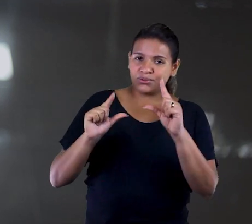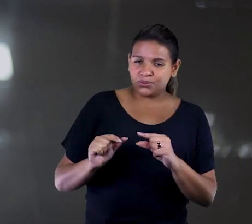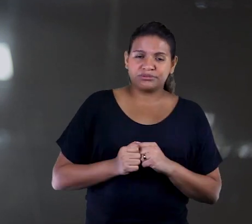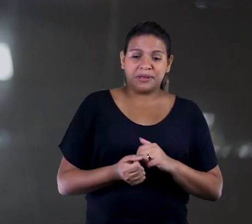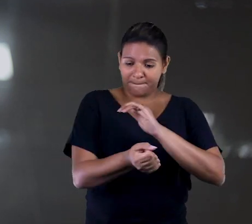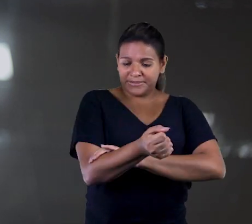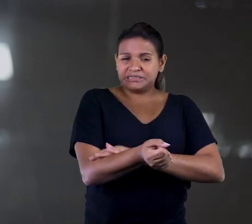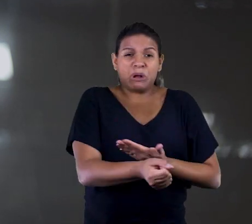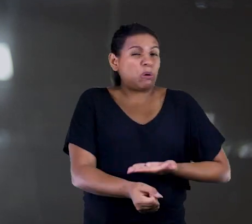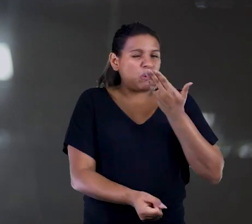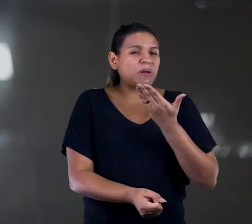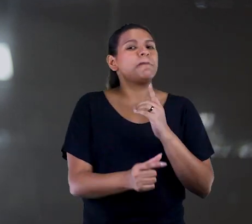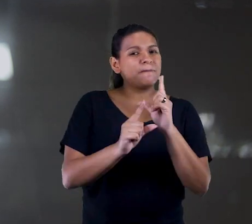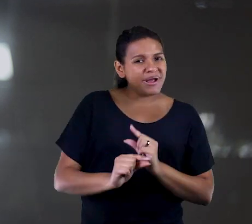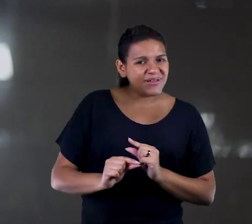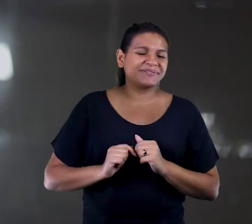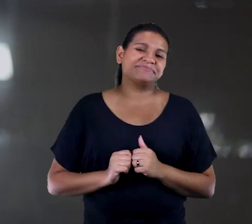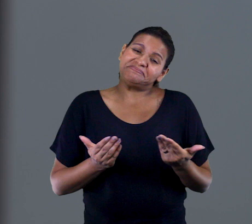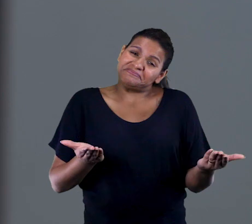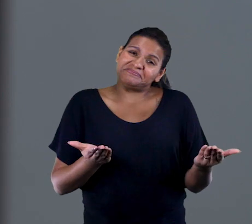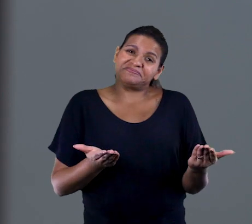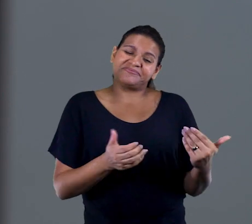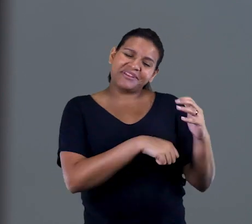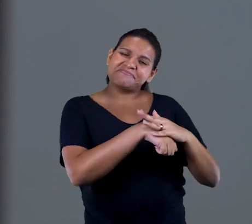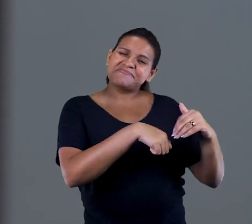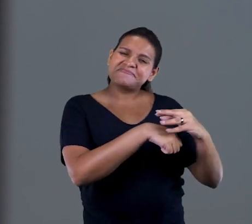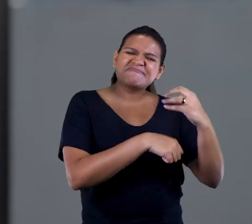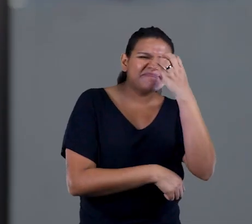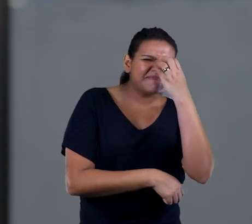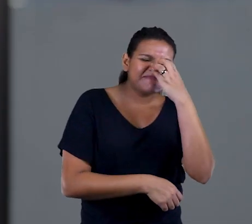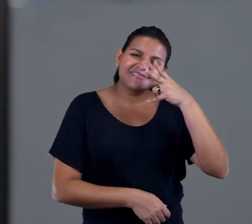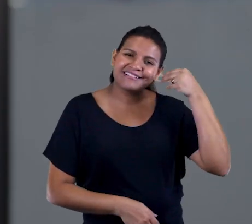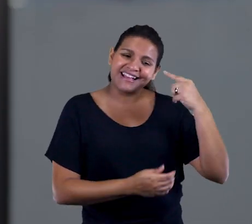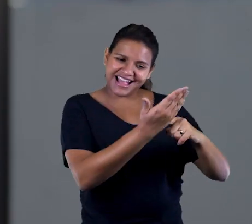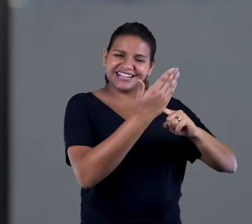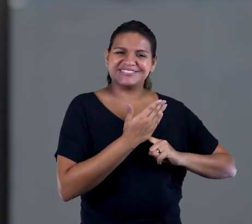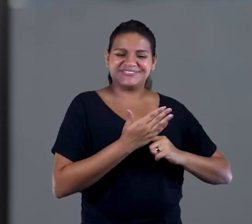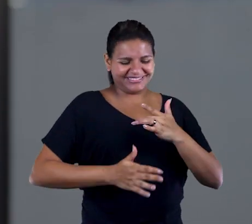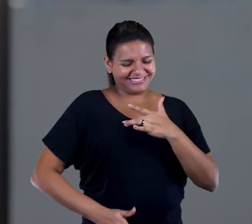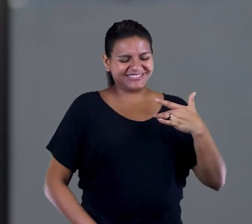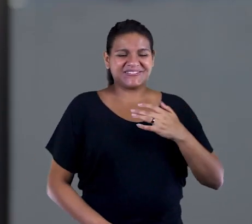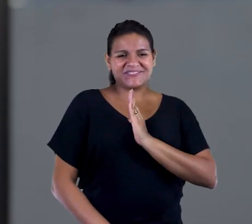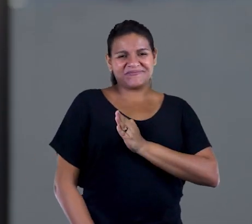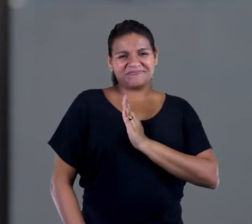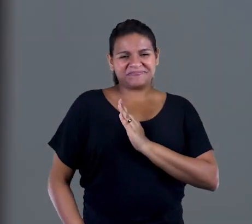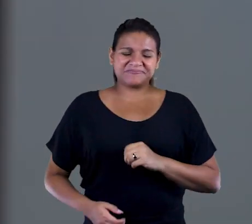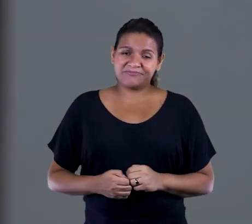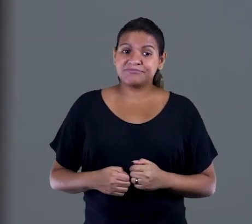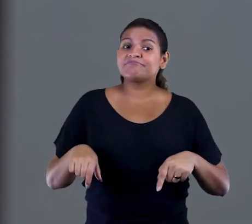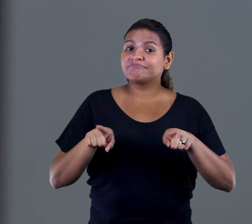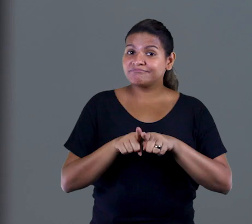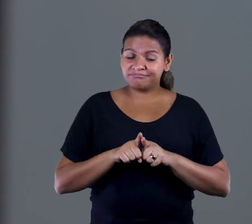ou seja, o pet faz bem para o nosso coração. Há um indicativo de melhora na qualidade de vida de idosos,